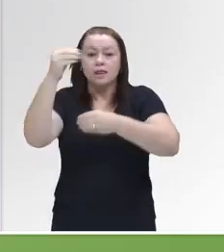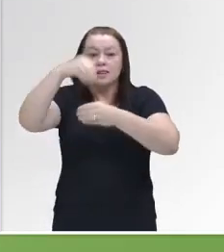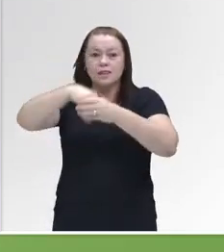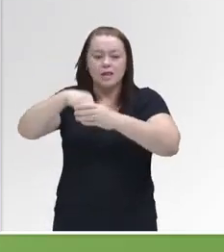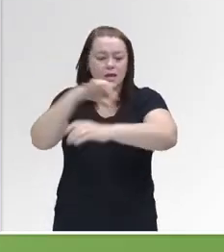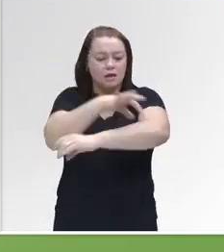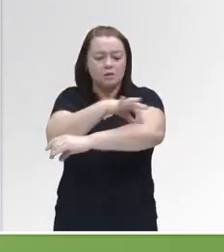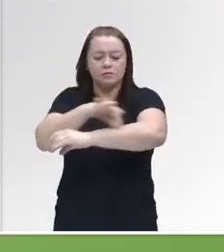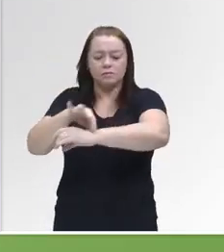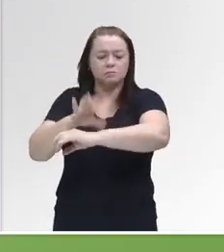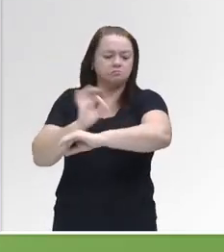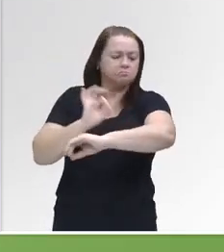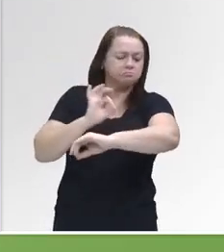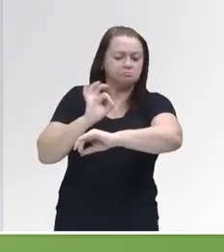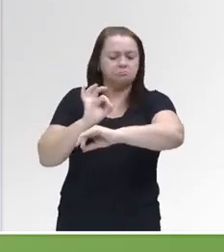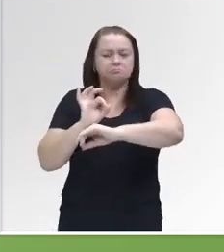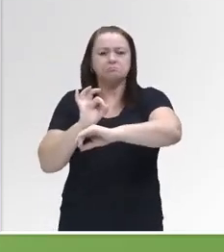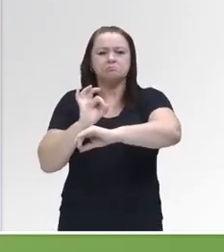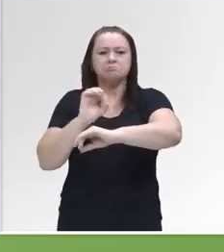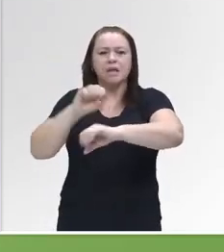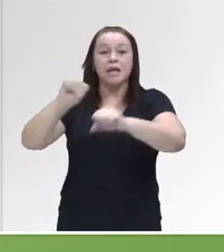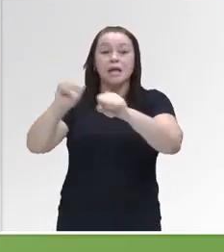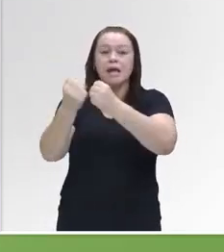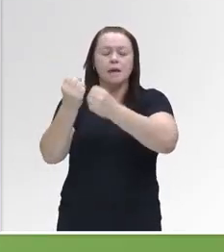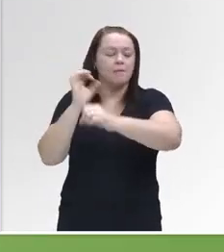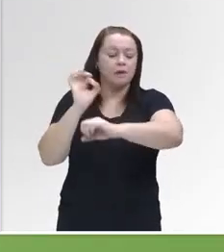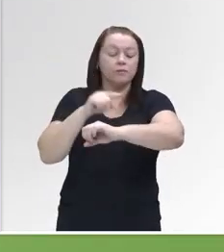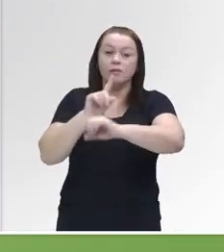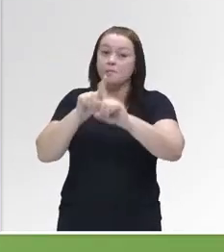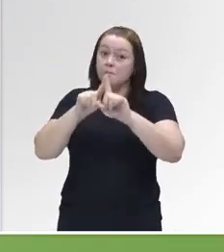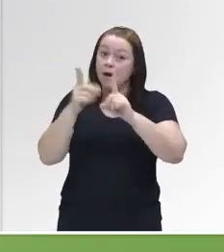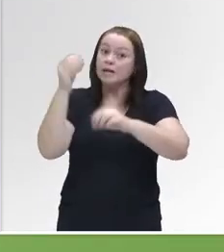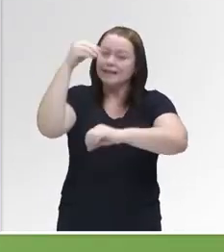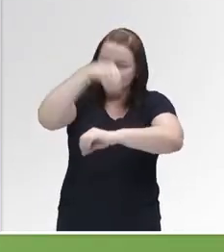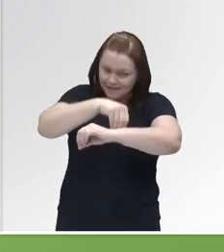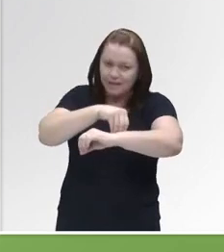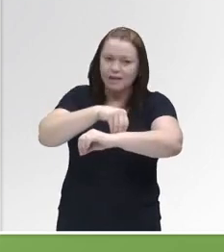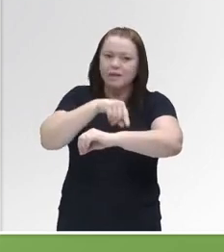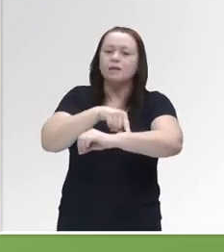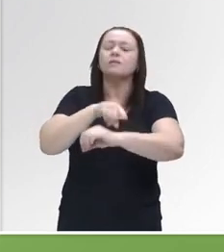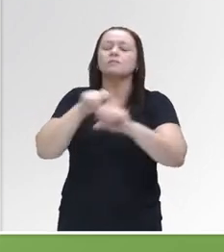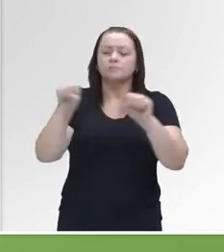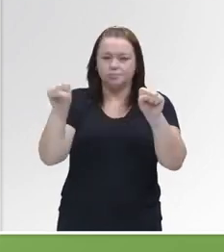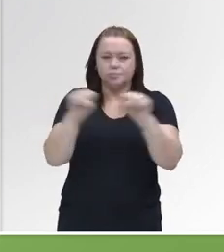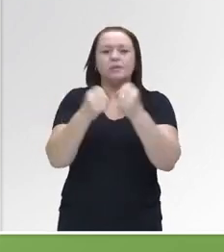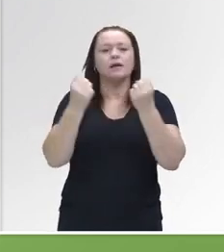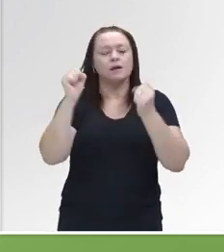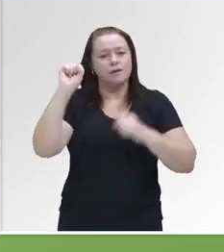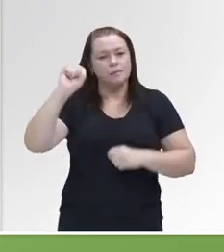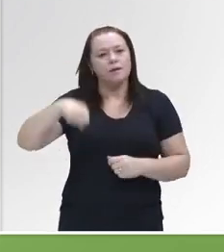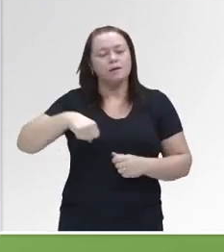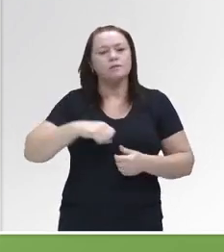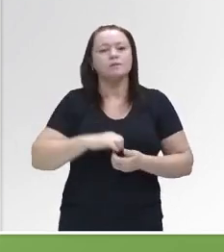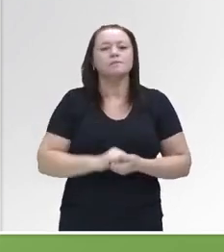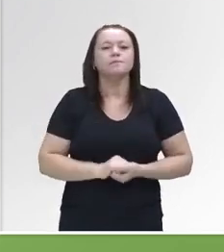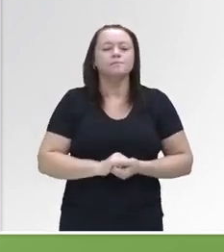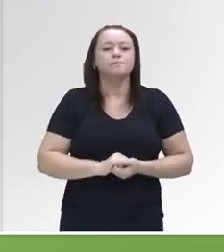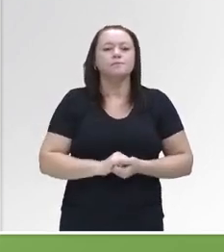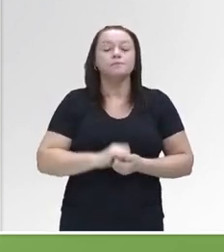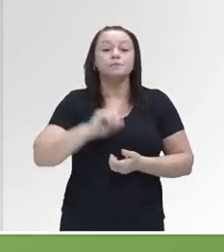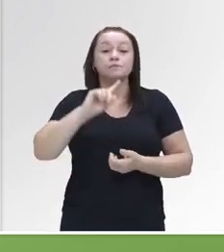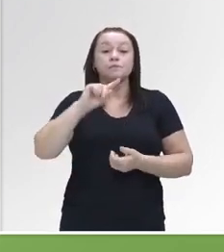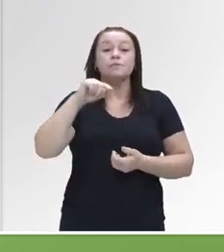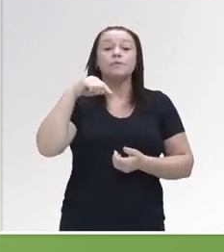apresentar nenhuma ponta de ossos. Mas é evidente que houve uma fratura, tá bom? Isso é para fraturas. Para um próximo